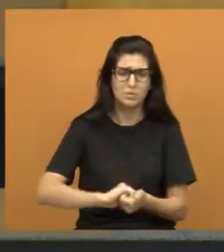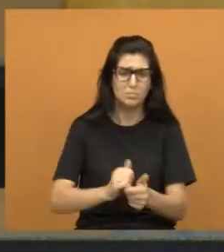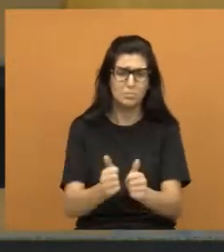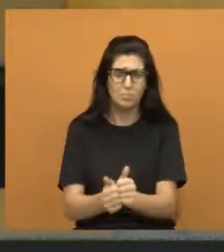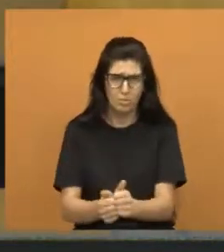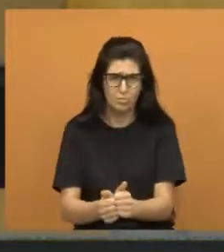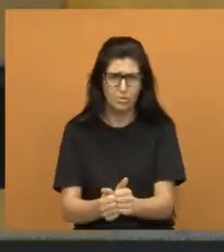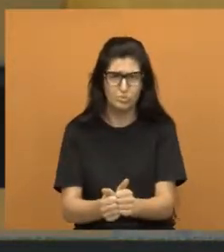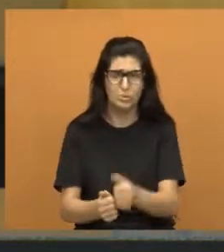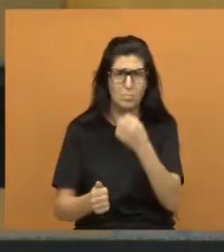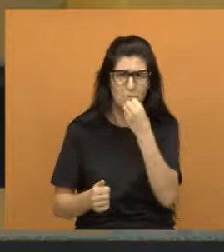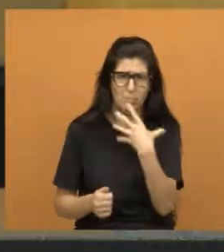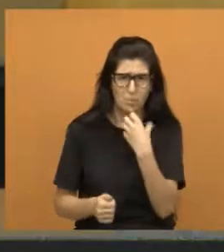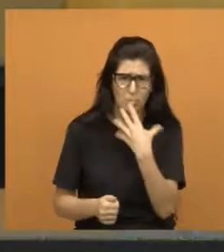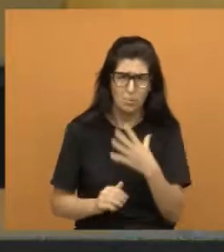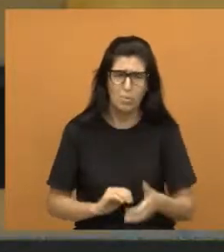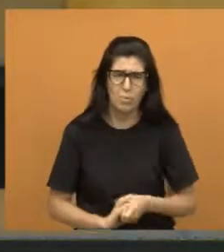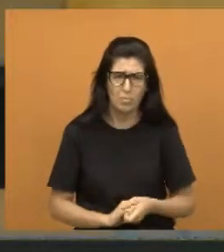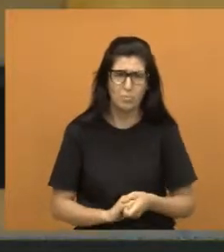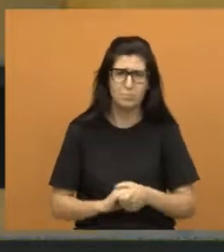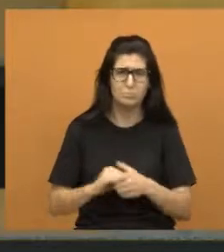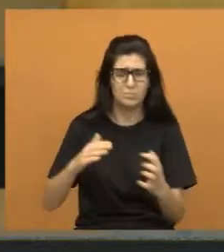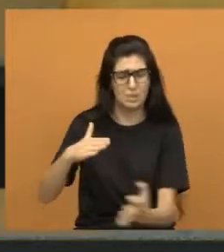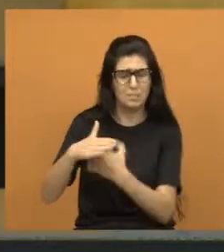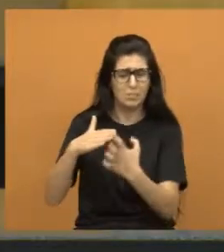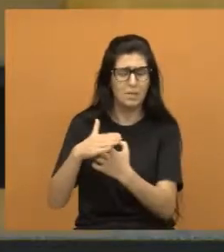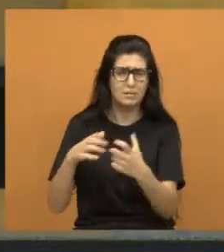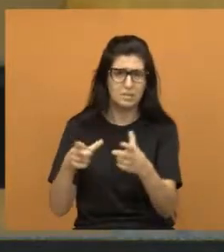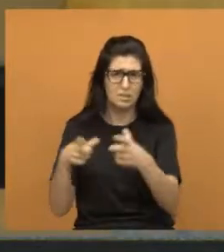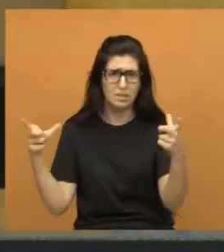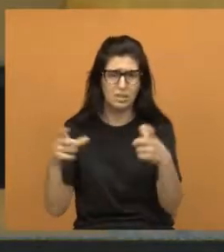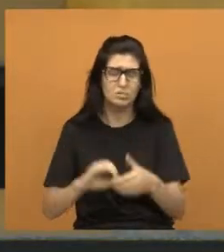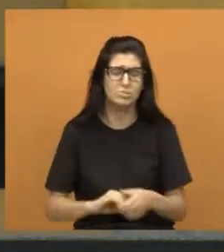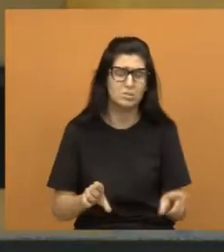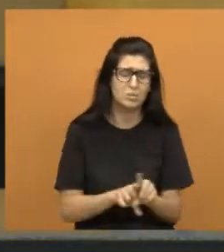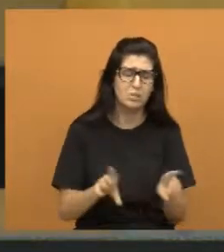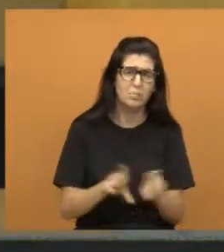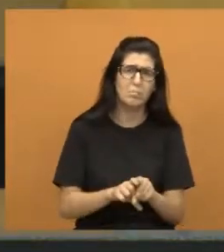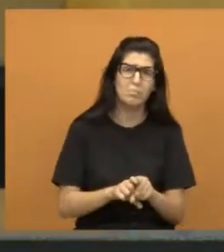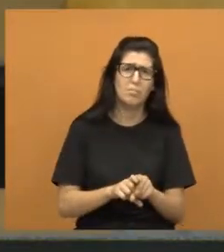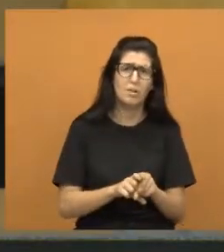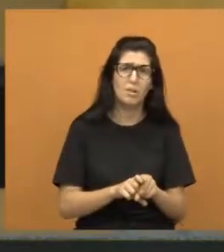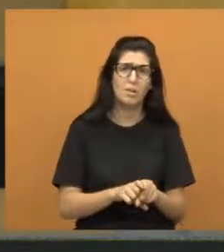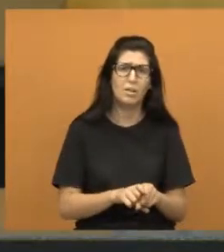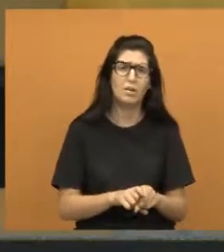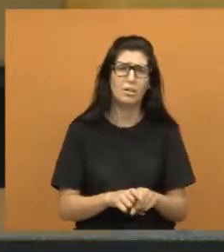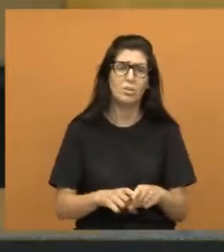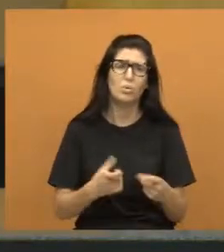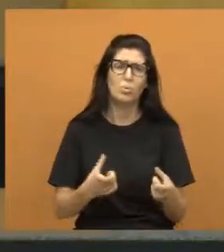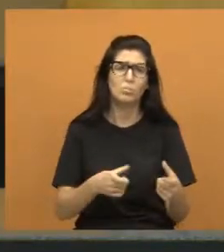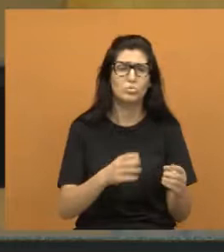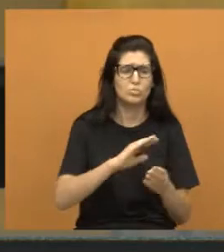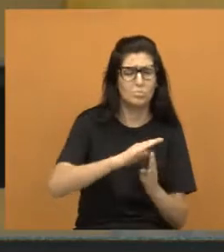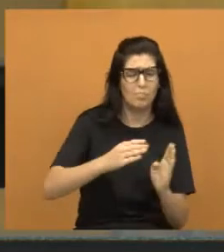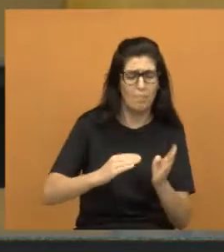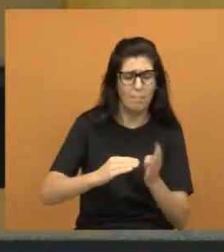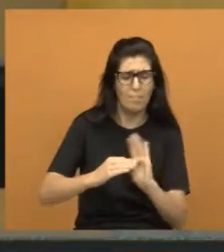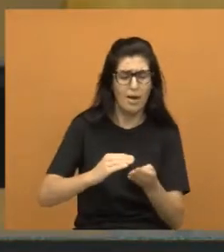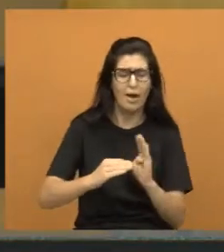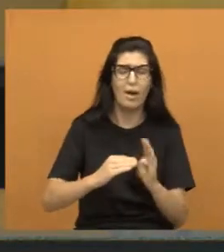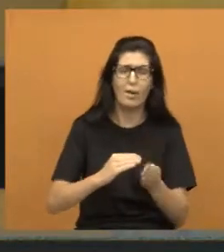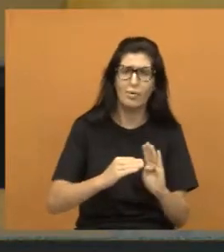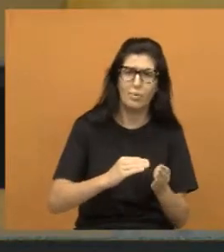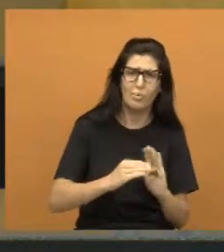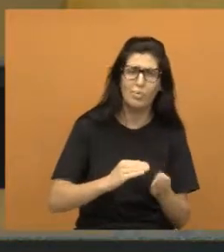e atrai todo mundo, vai atrair as grandes empresas, sem dúvida nenhuma, até mesmo a Associação dos Moradores e também as ligas que